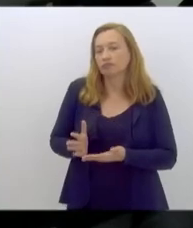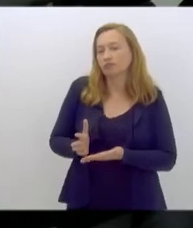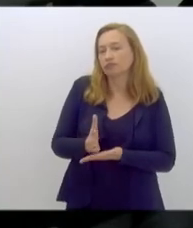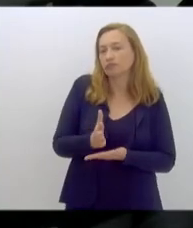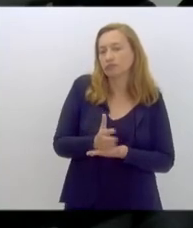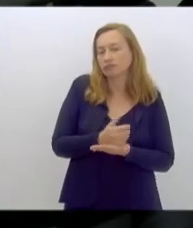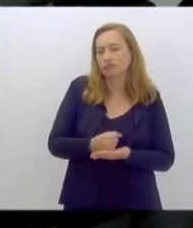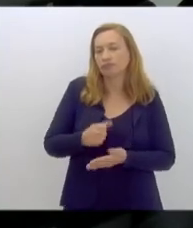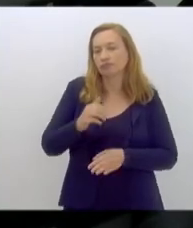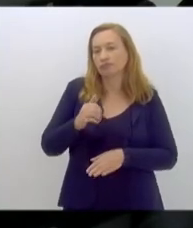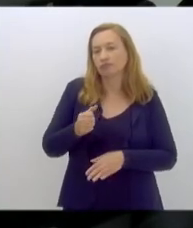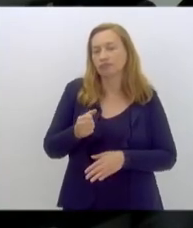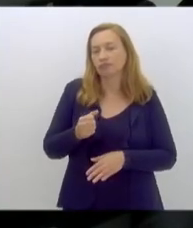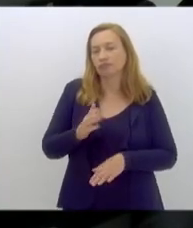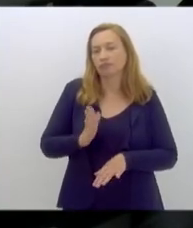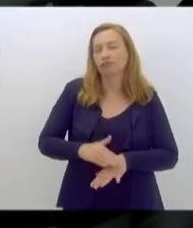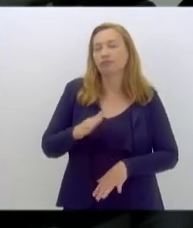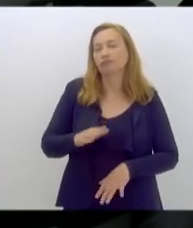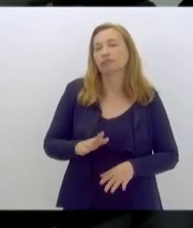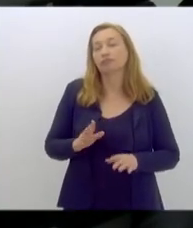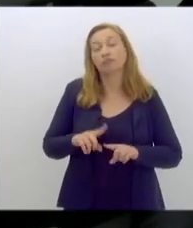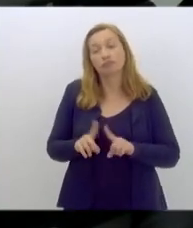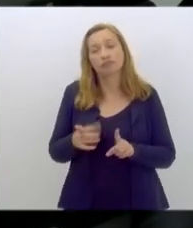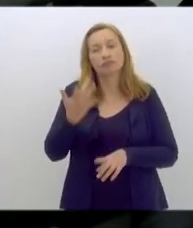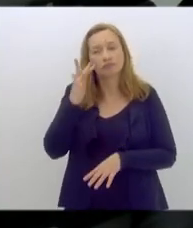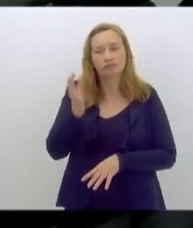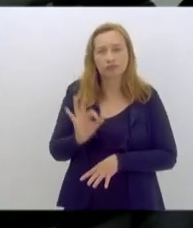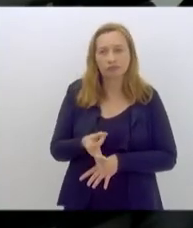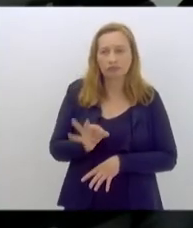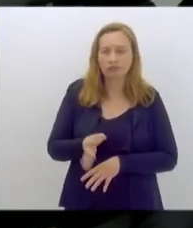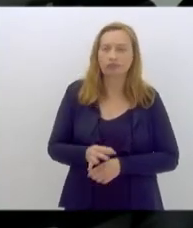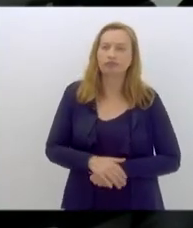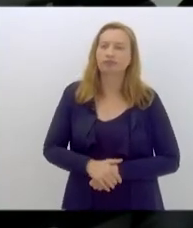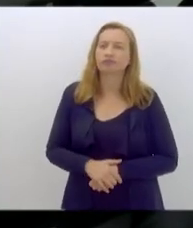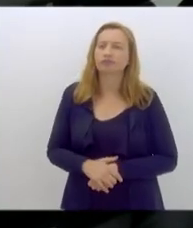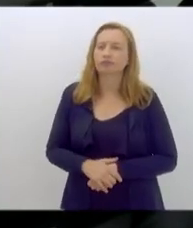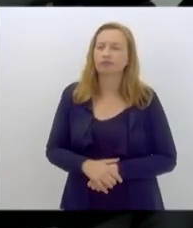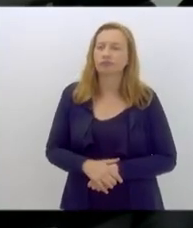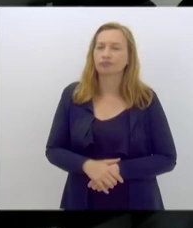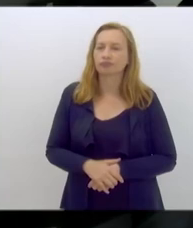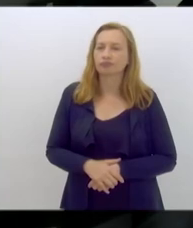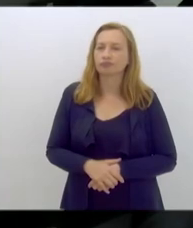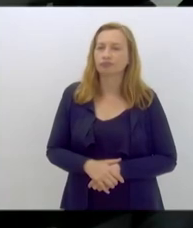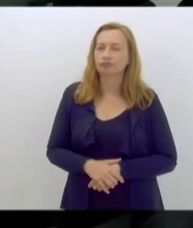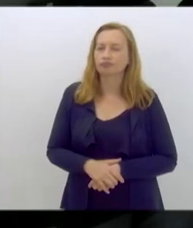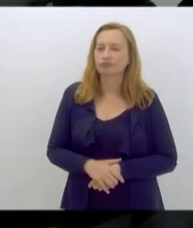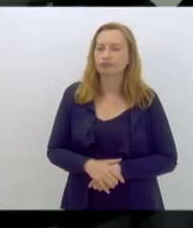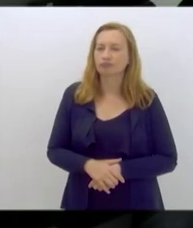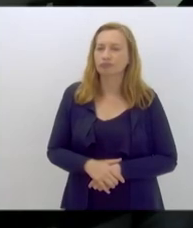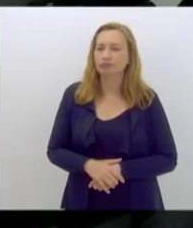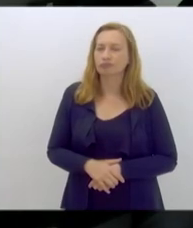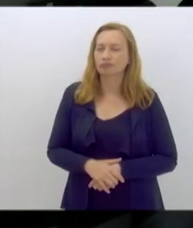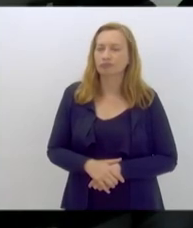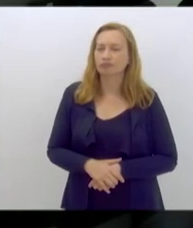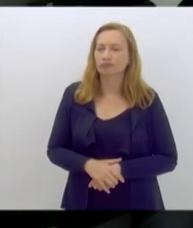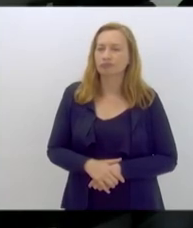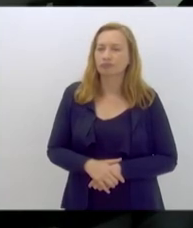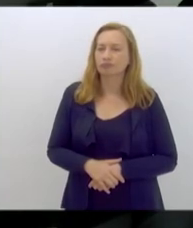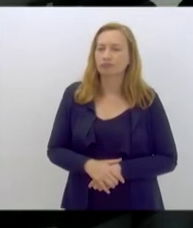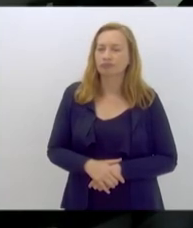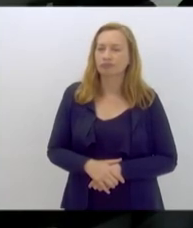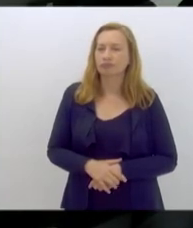mas eu acho que é prudente que e acho de bom Como que a